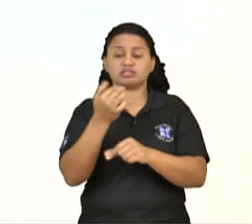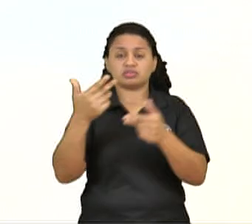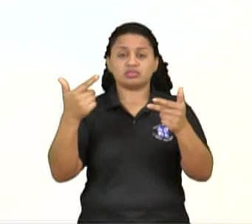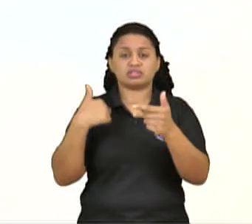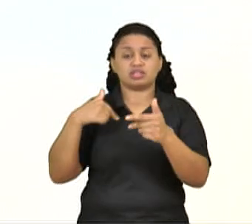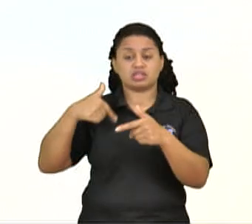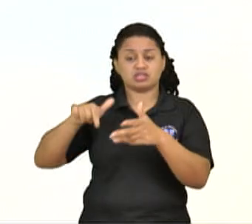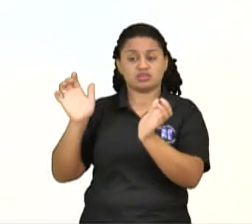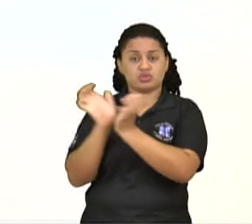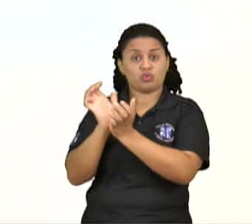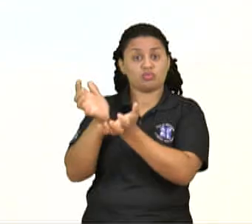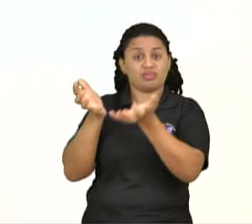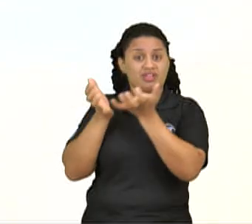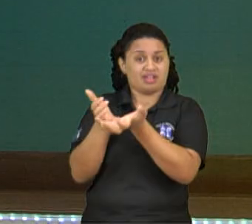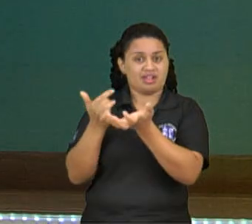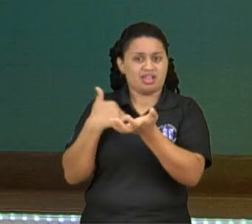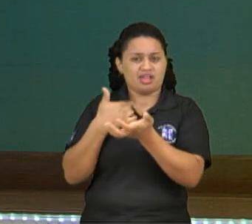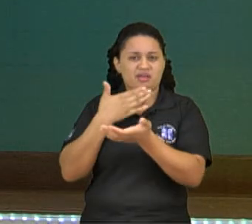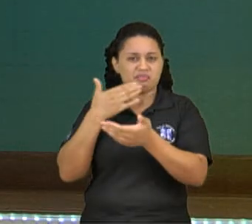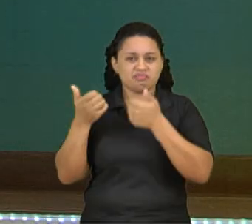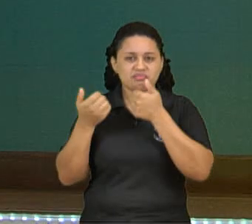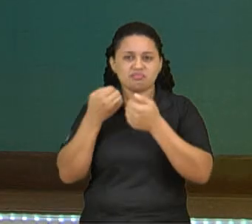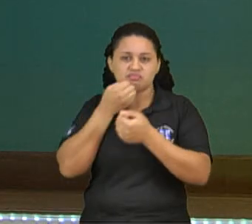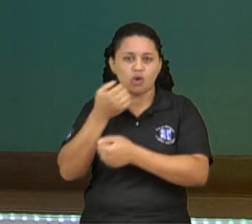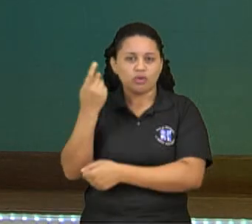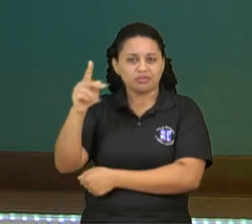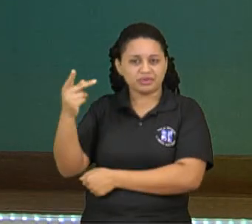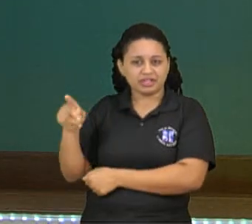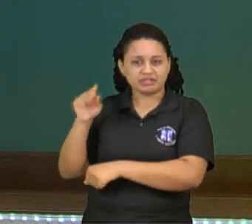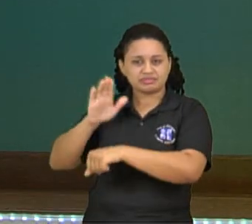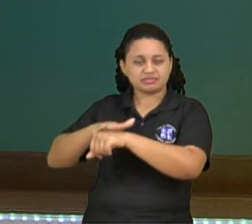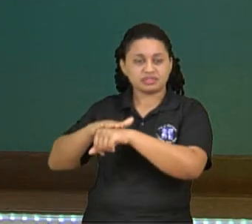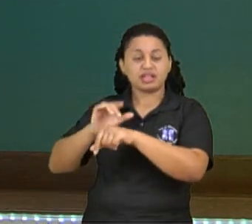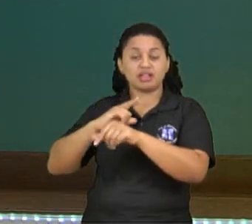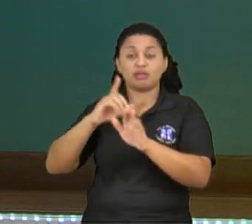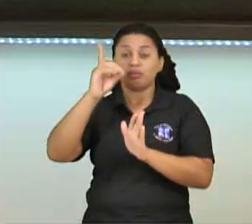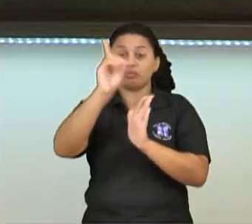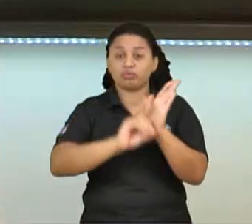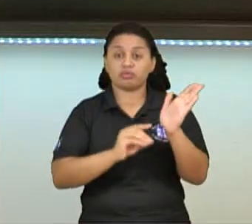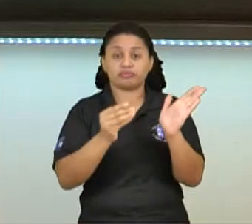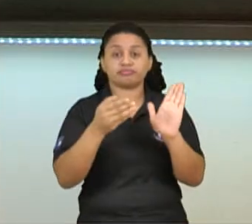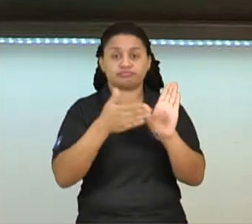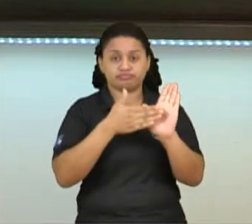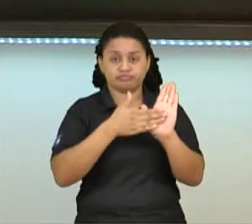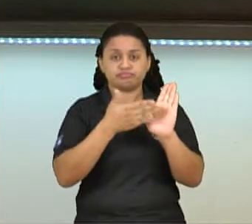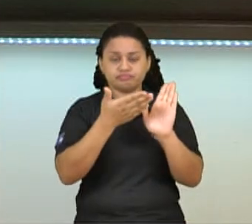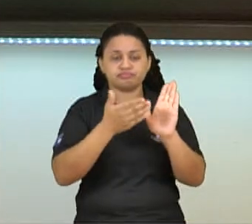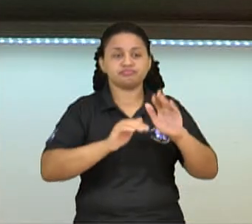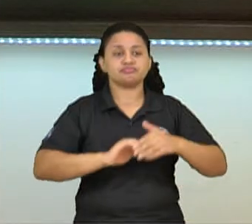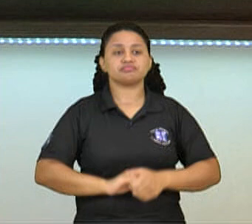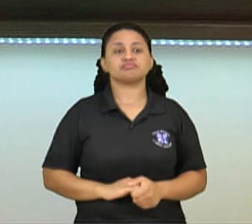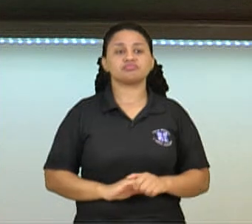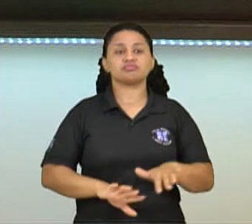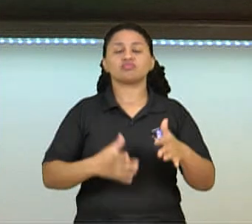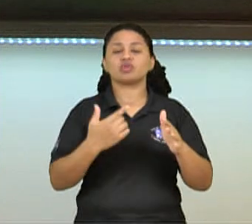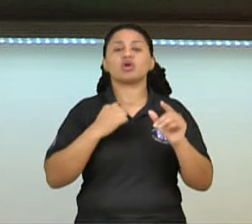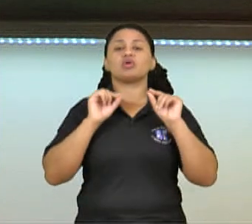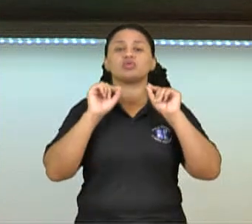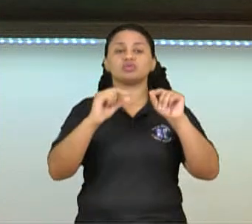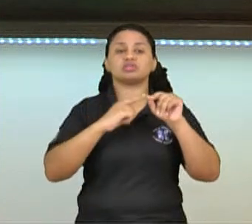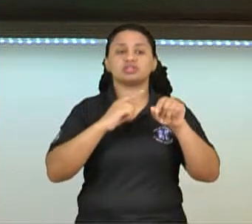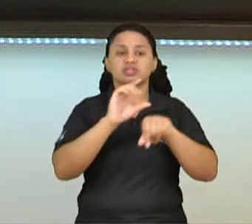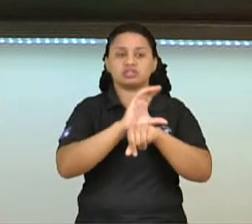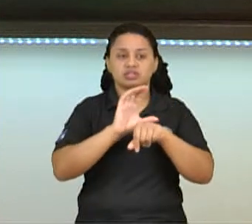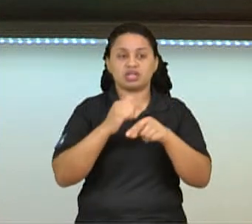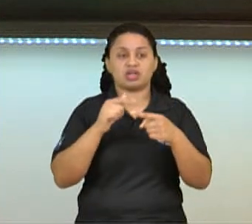os girondinos desejavam, em um documento legal. Bom, quais são os pontos dessa nova Constituição? O